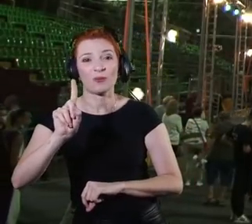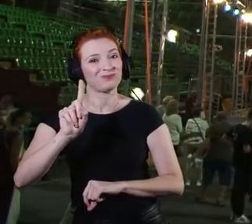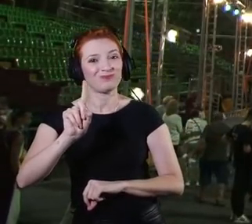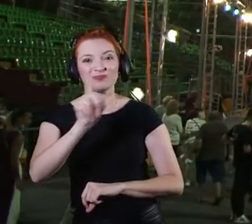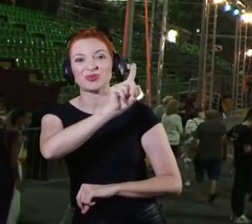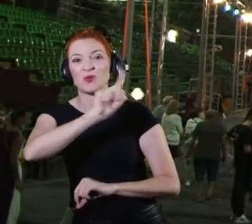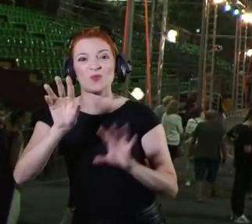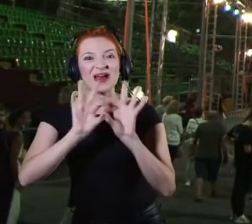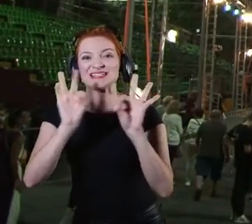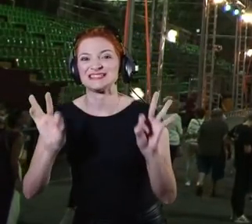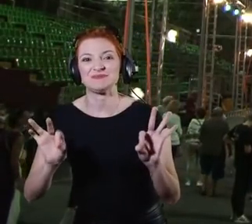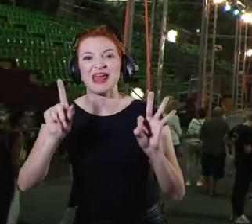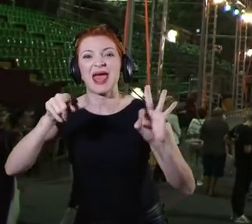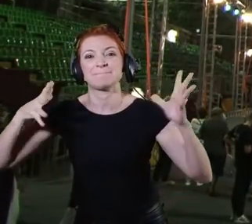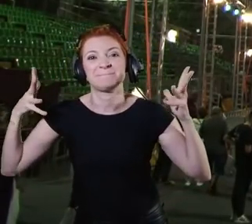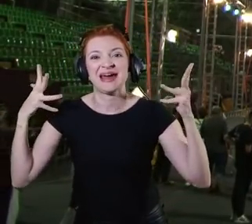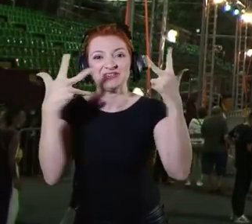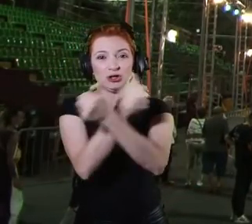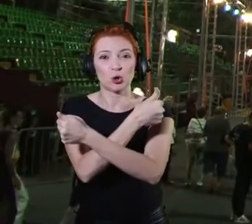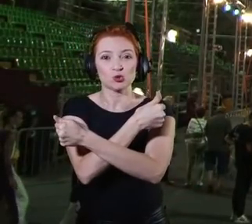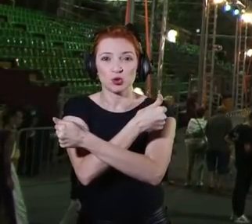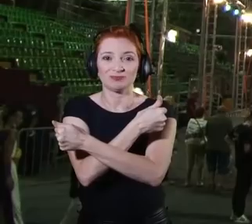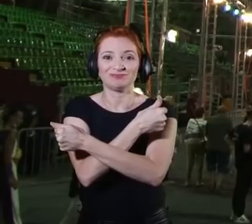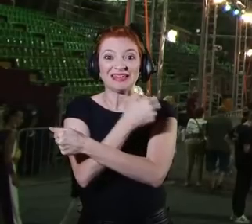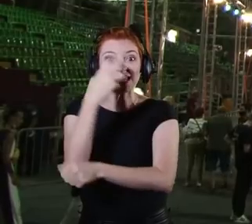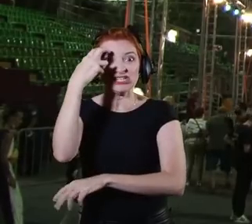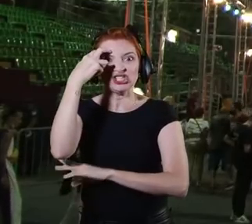simples, maravilhoso, inteligente.